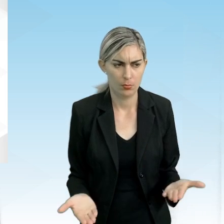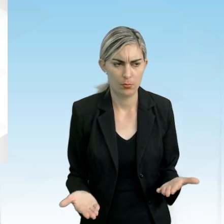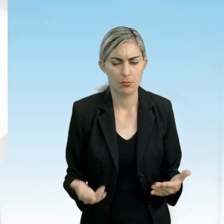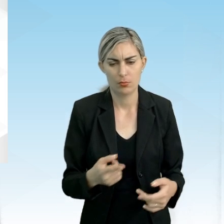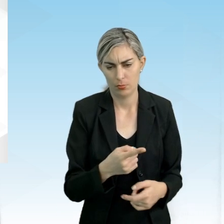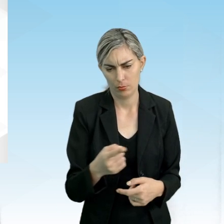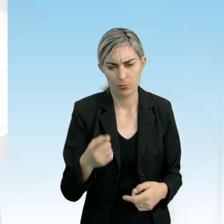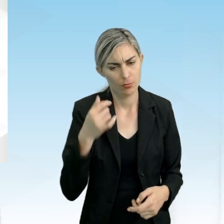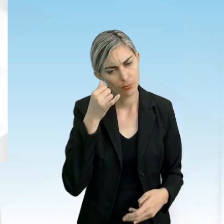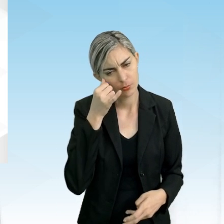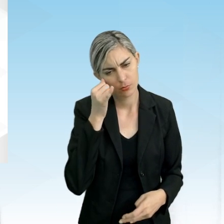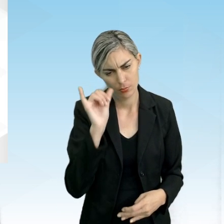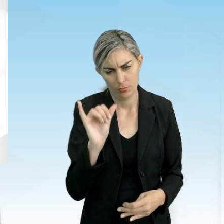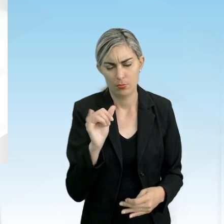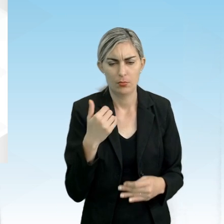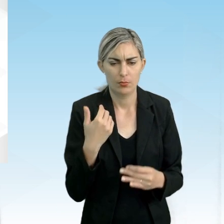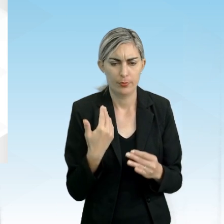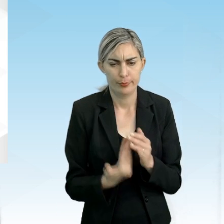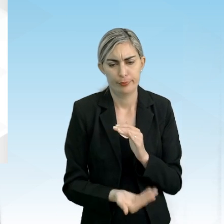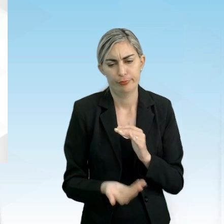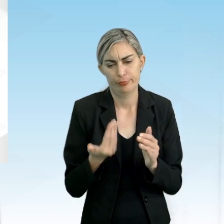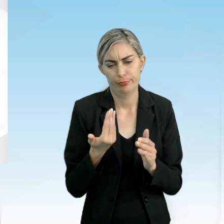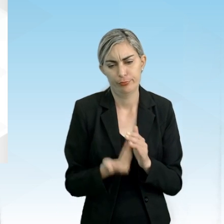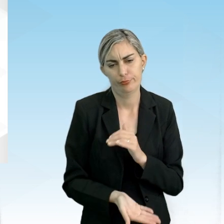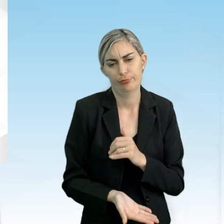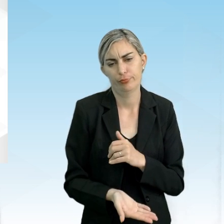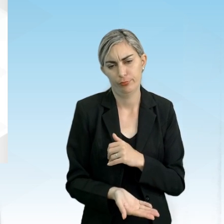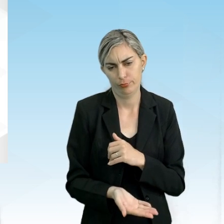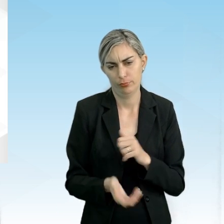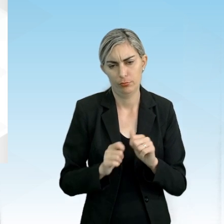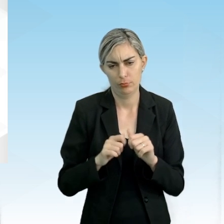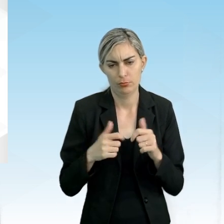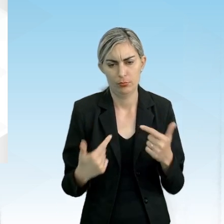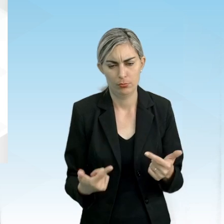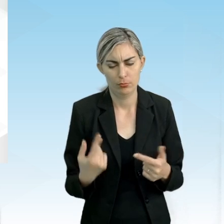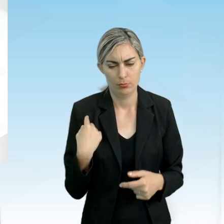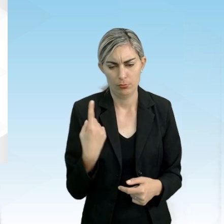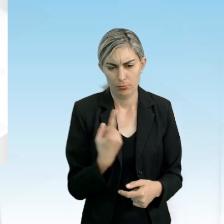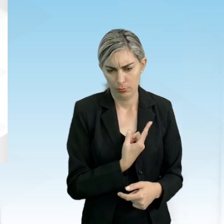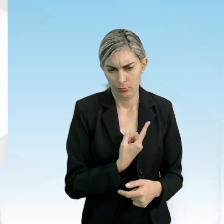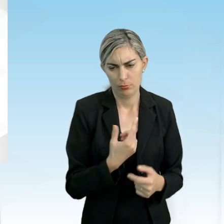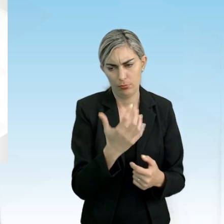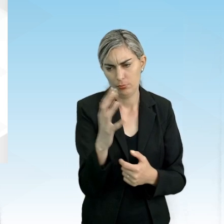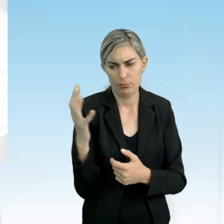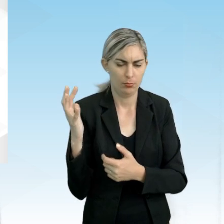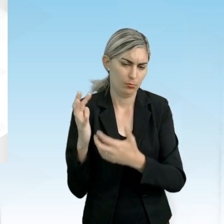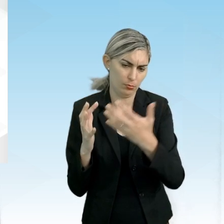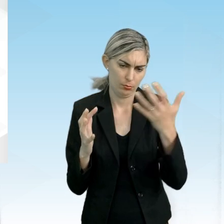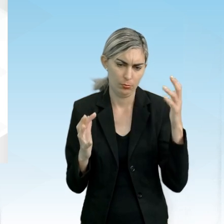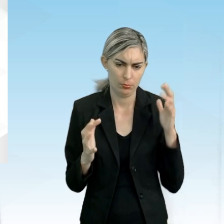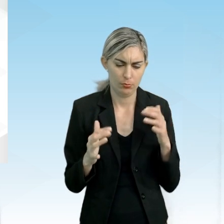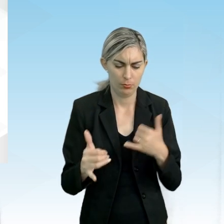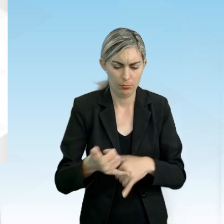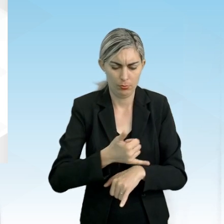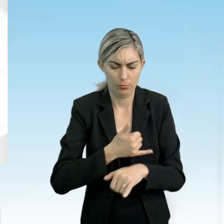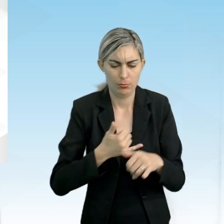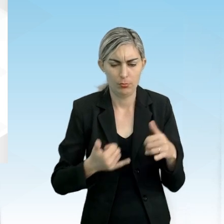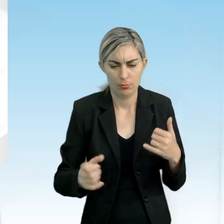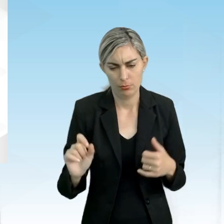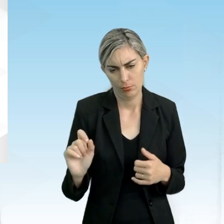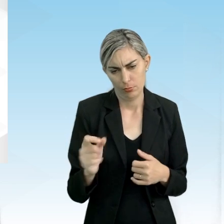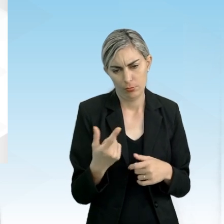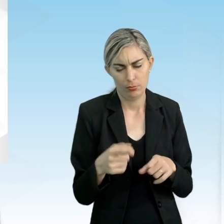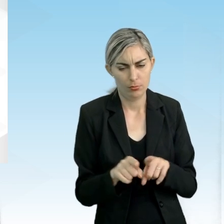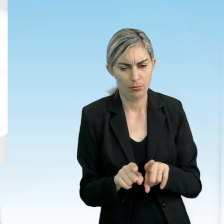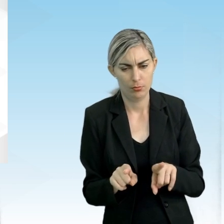você evita desperdício e ajuda é claro o nosso meio ambiente a energia solar também